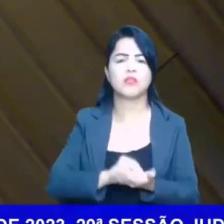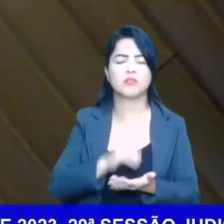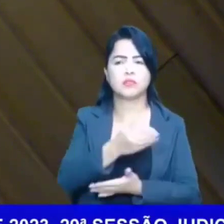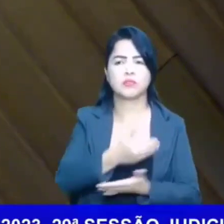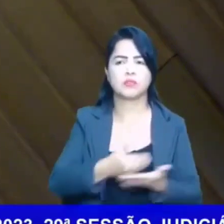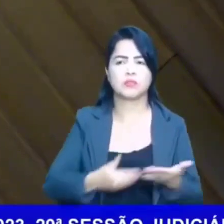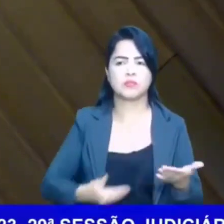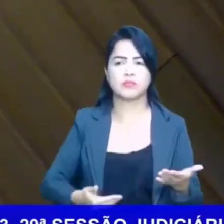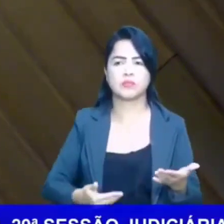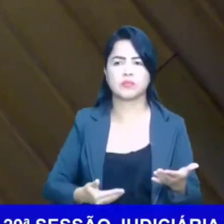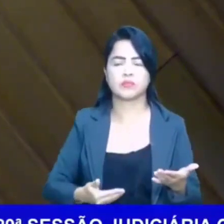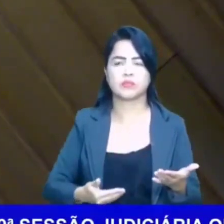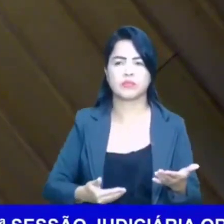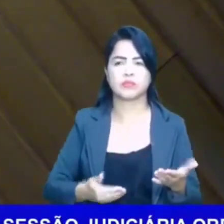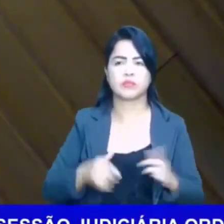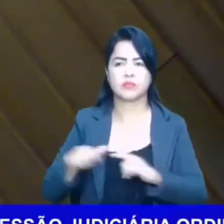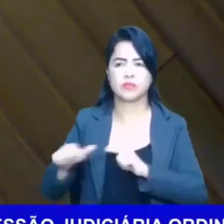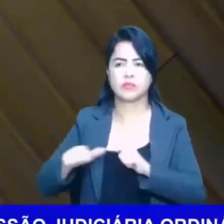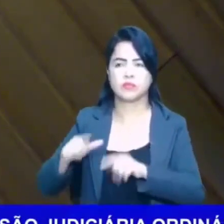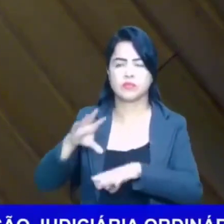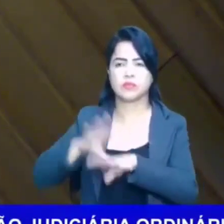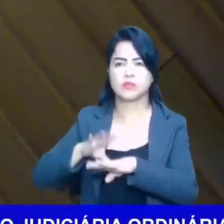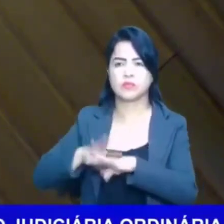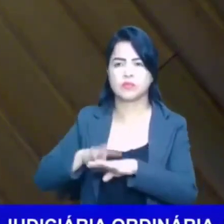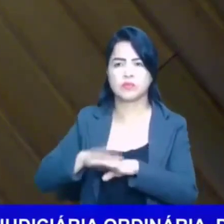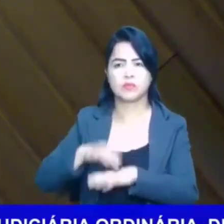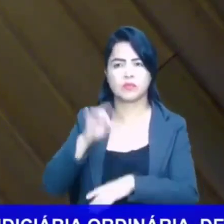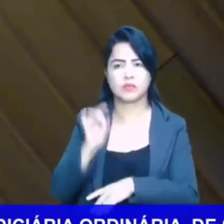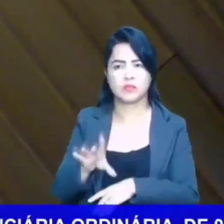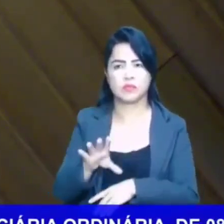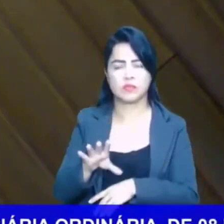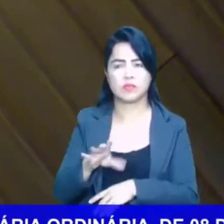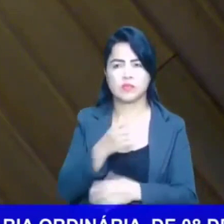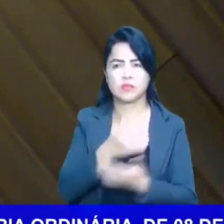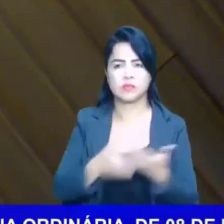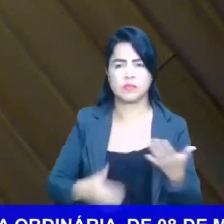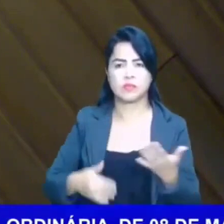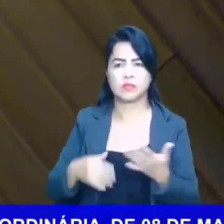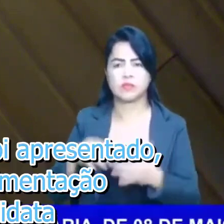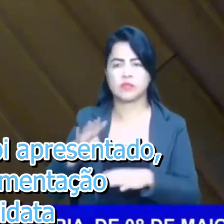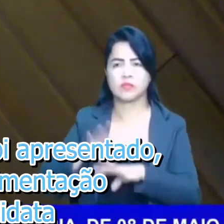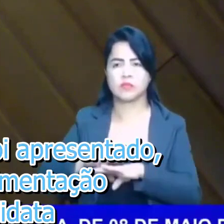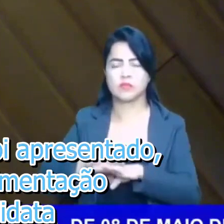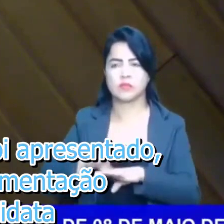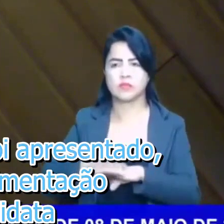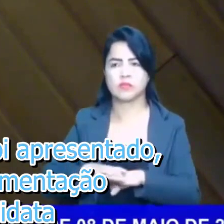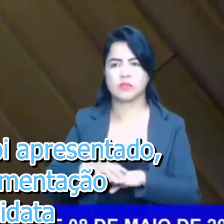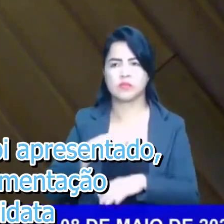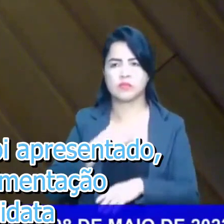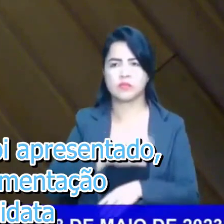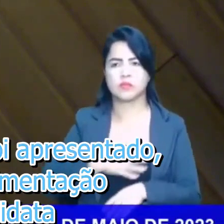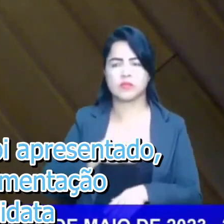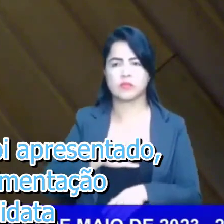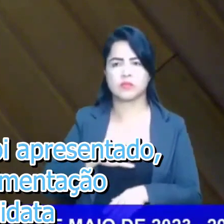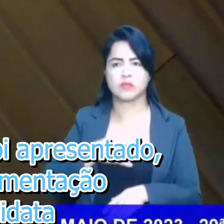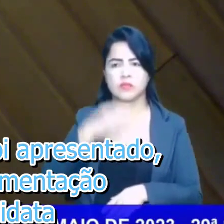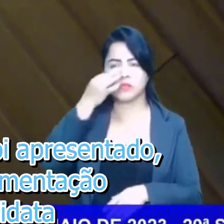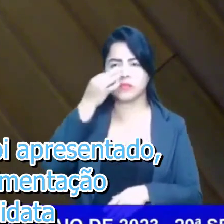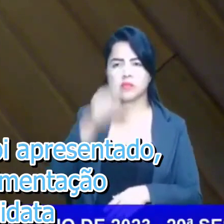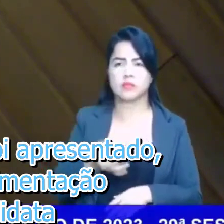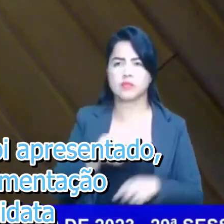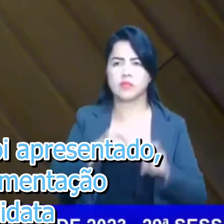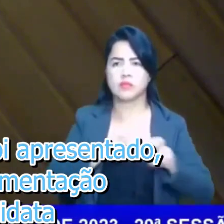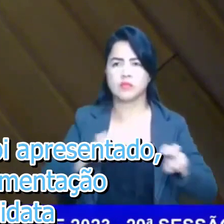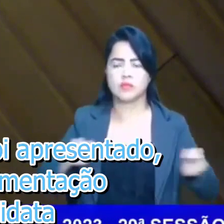fiscal do serviço contábil, somente da nota fiscal. E eu gostaria de chamar a atenção da